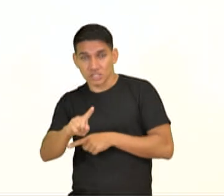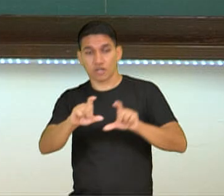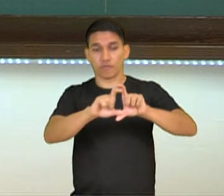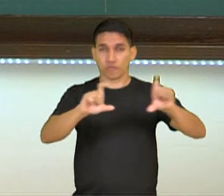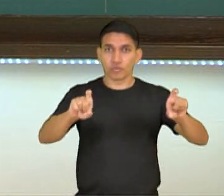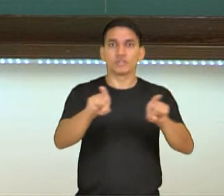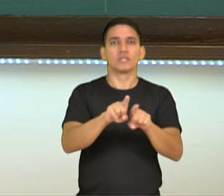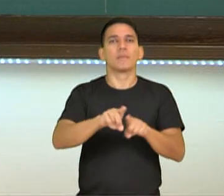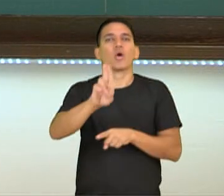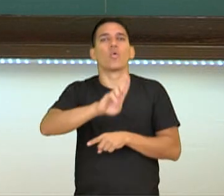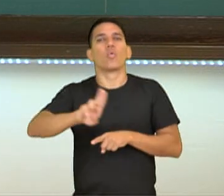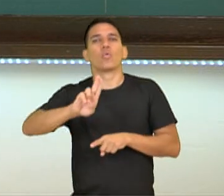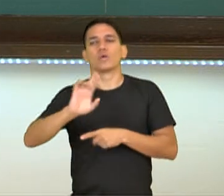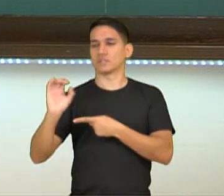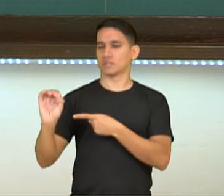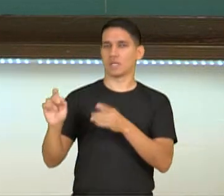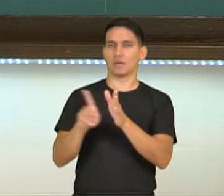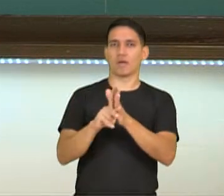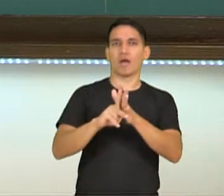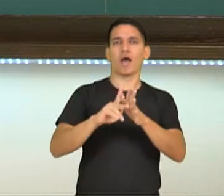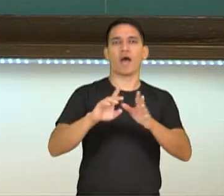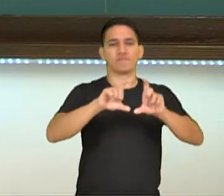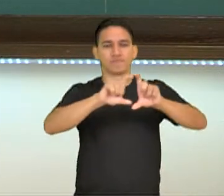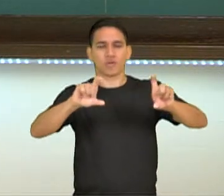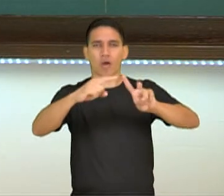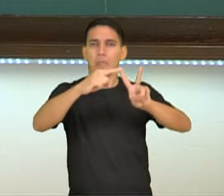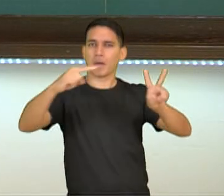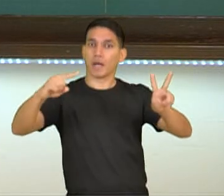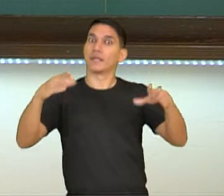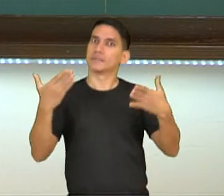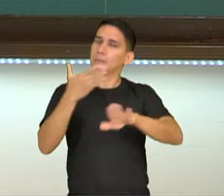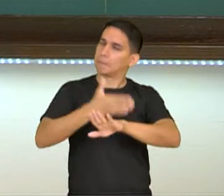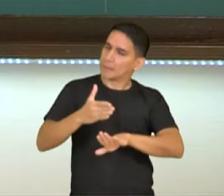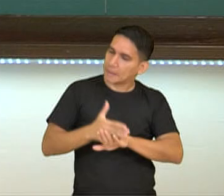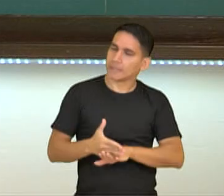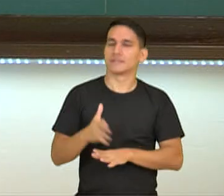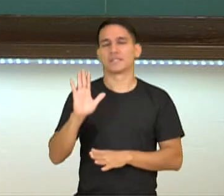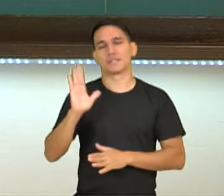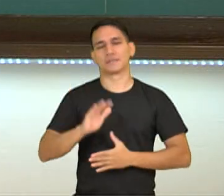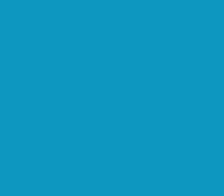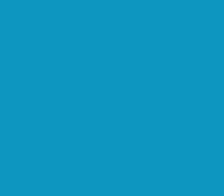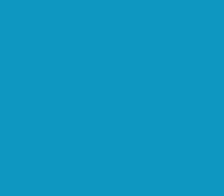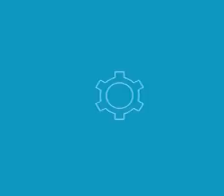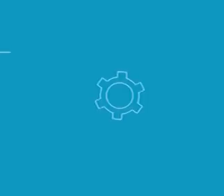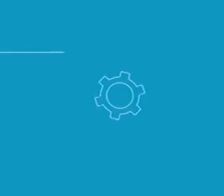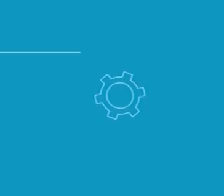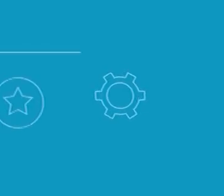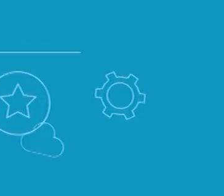utilizando o quê? A fórmula de Bhaskara, isso mesmo. Então, pratiquem bastante e até logo!